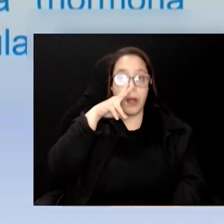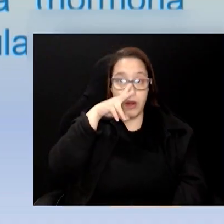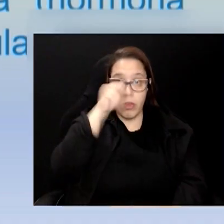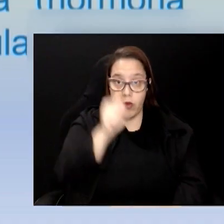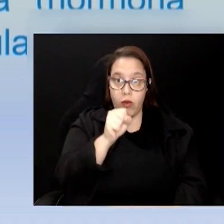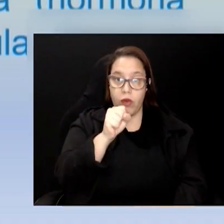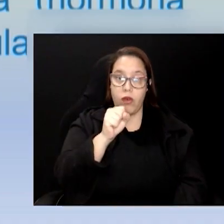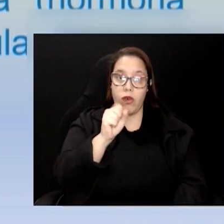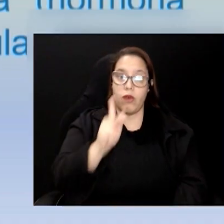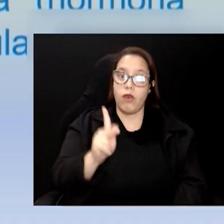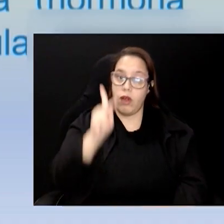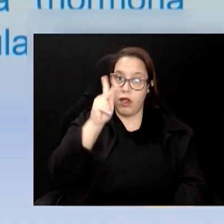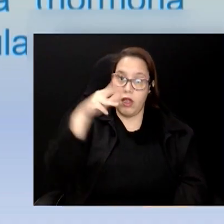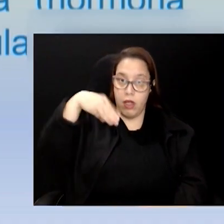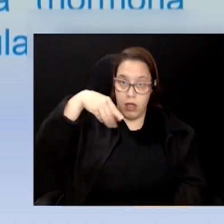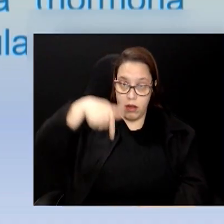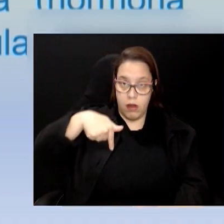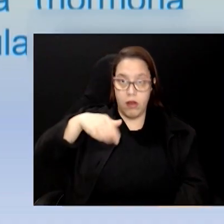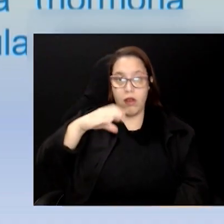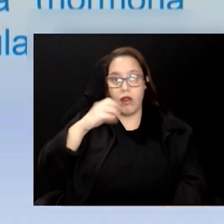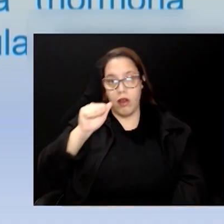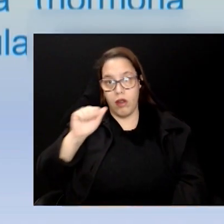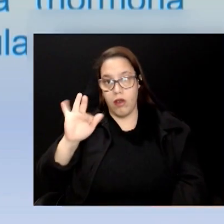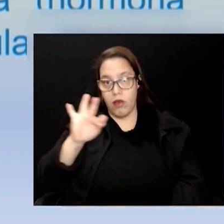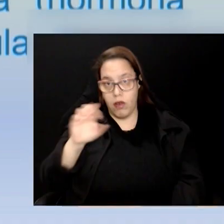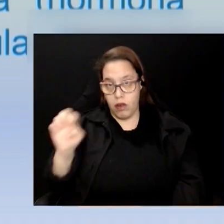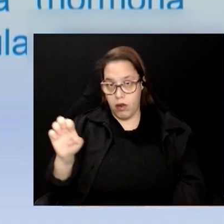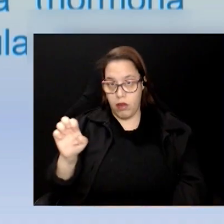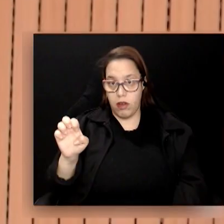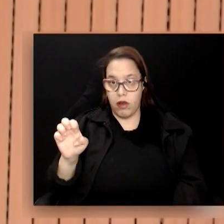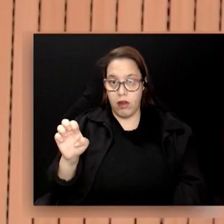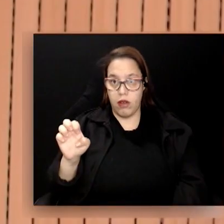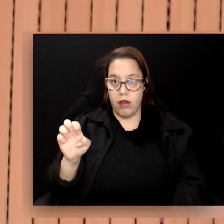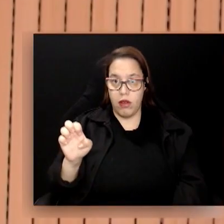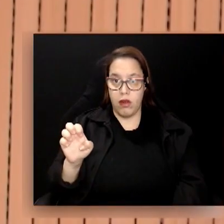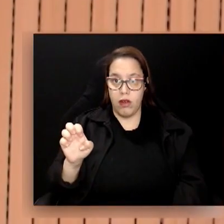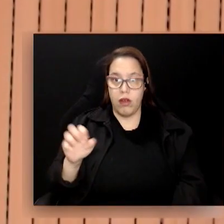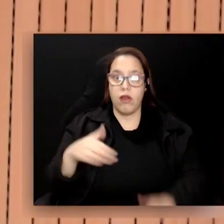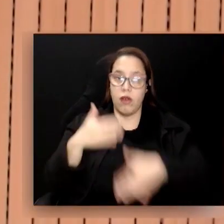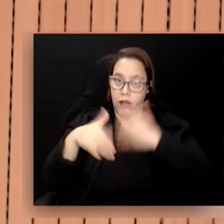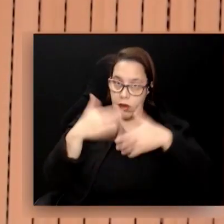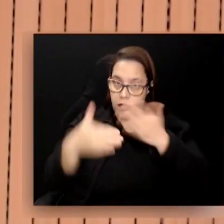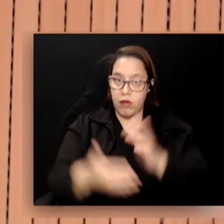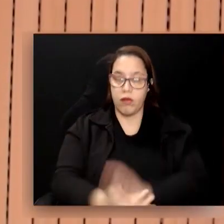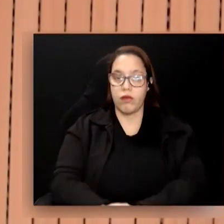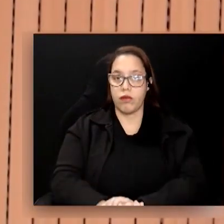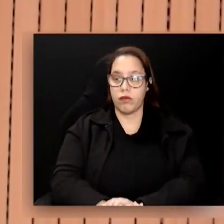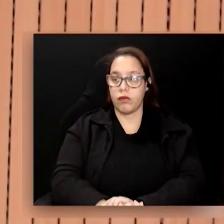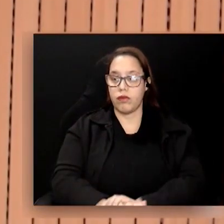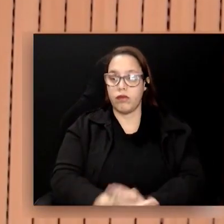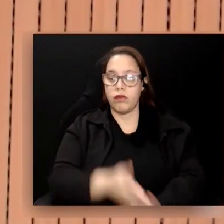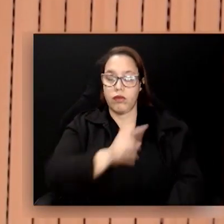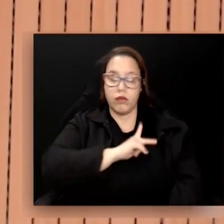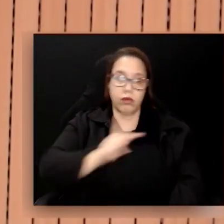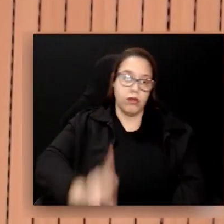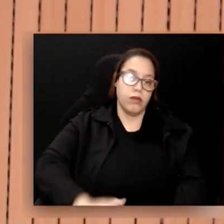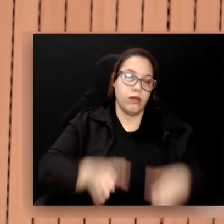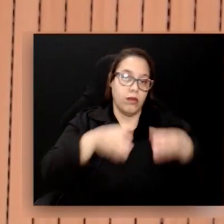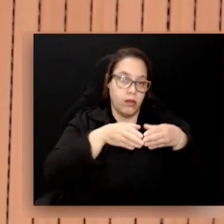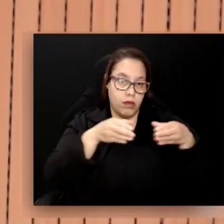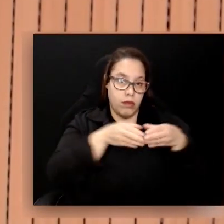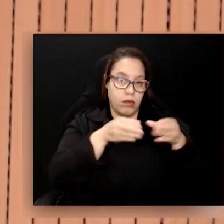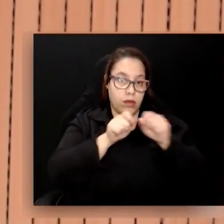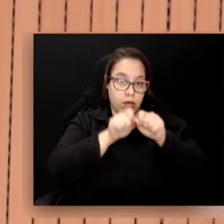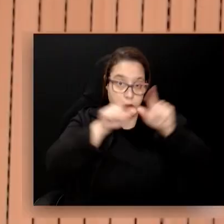potássio, magnésio, cálcio, ferro. E assim por diante. Para a presidente da comissão, destacar a função